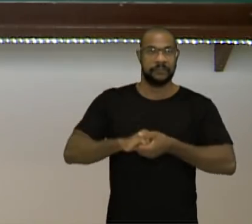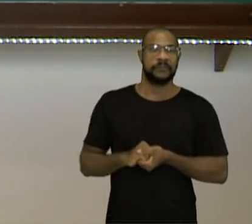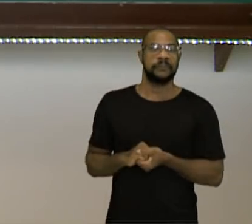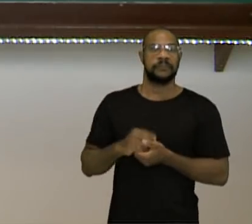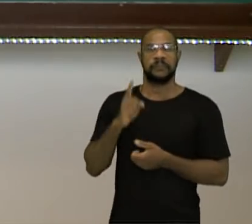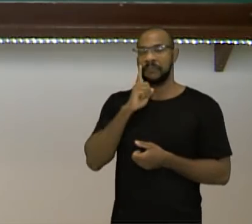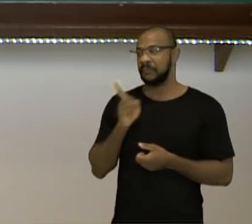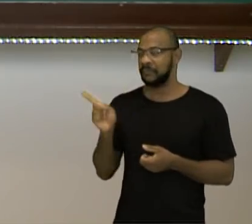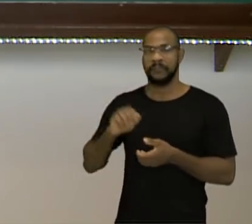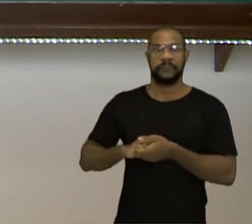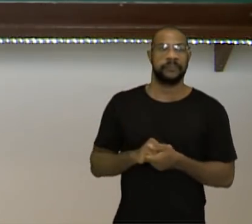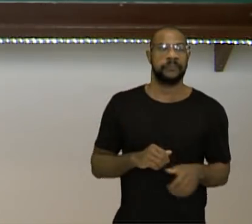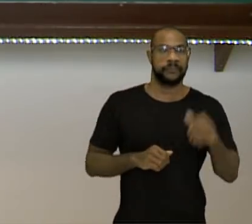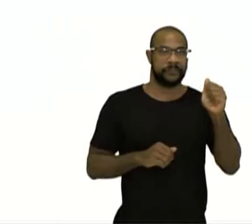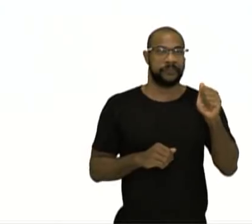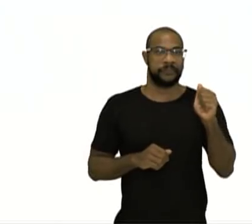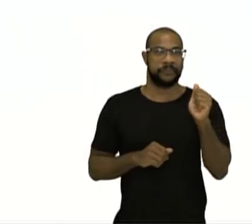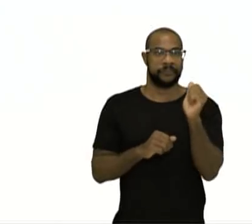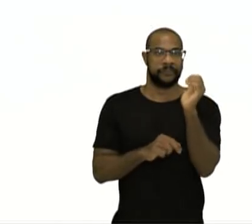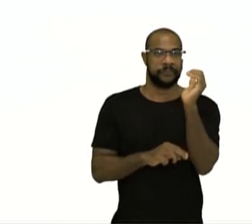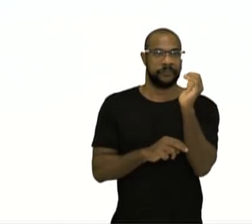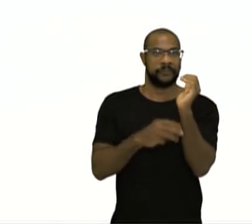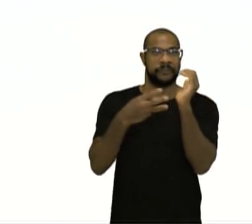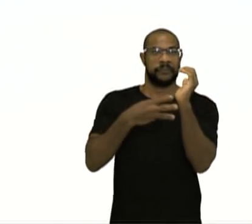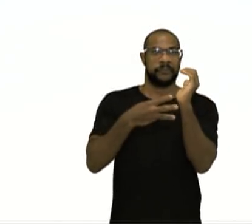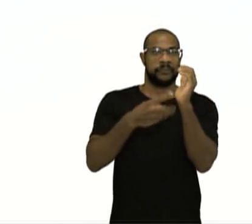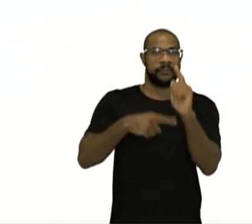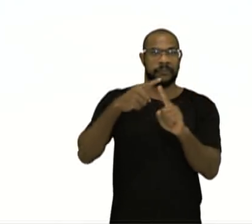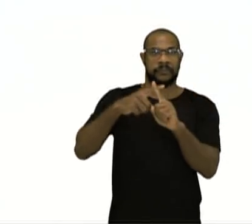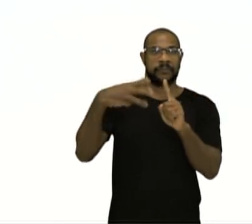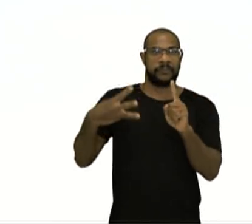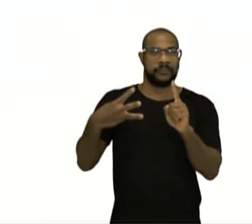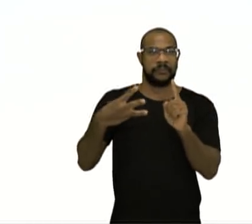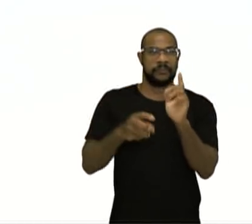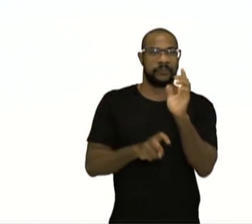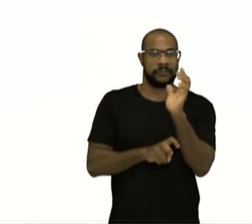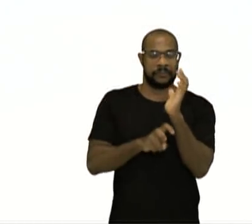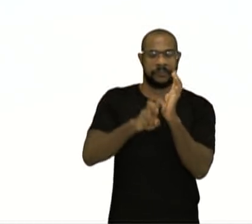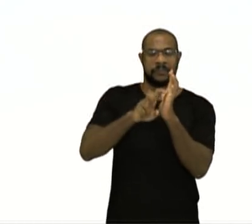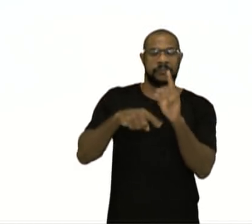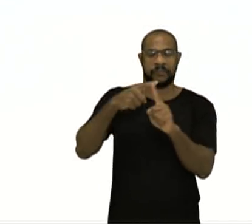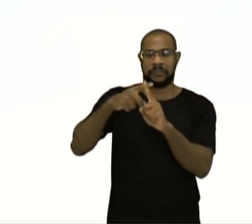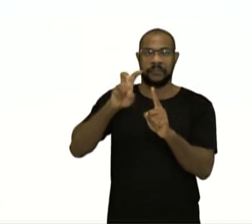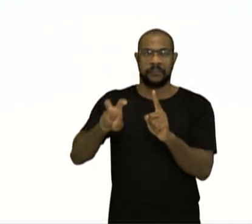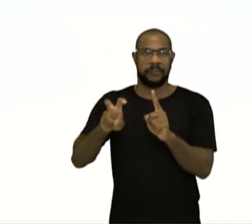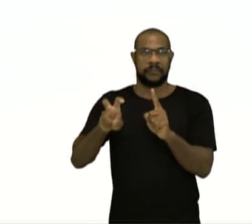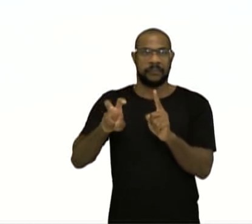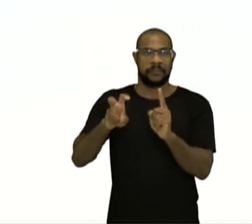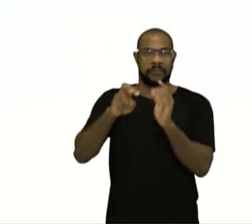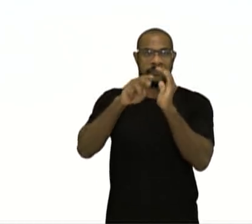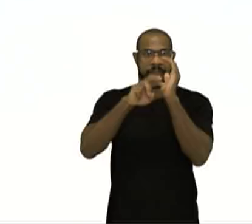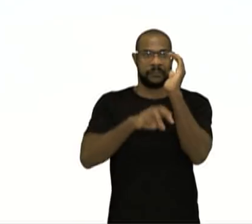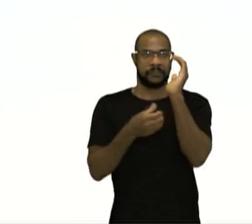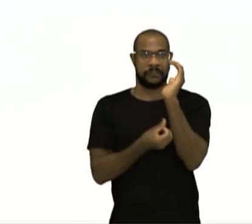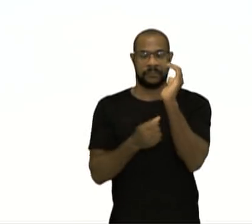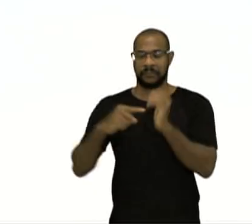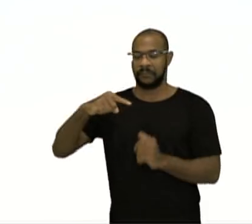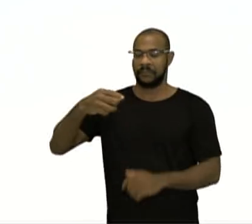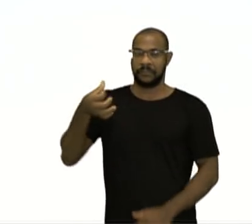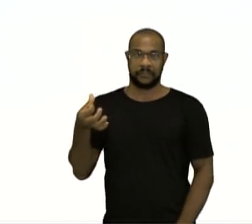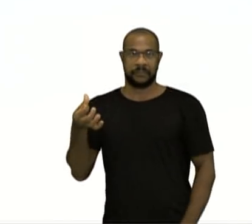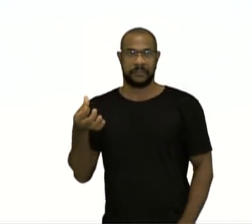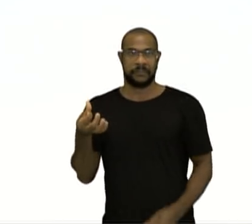Então, situação A. Subiu 3, mais 3. Subiu 5, mais 5. Desceu 6, menos